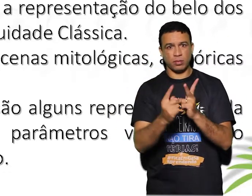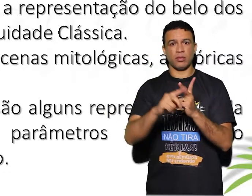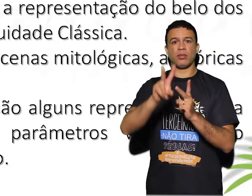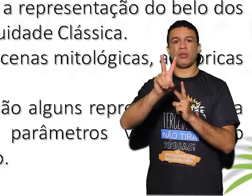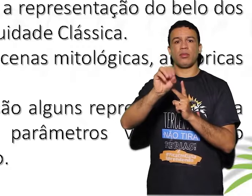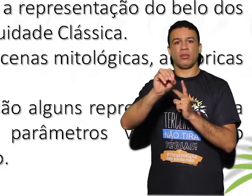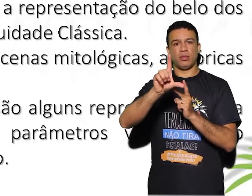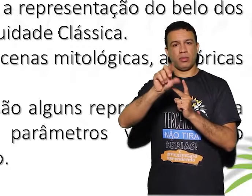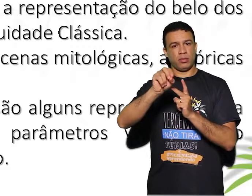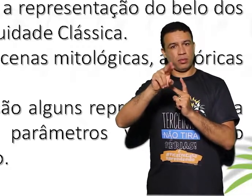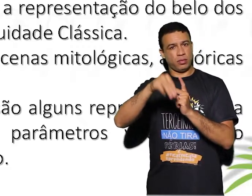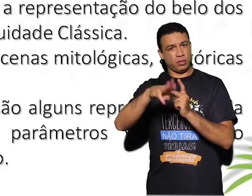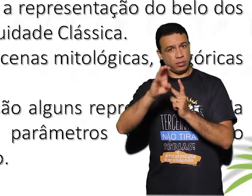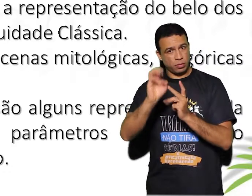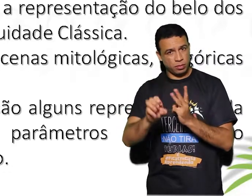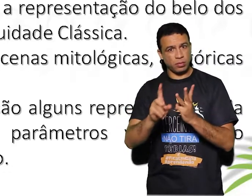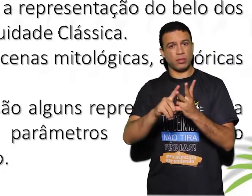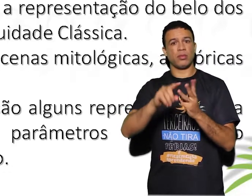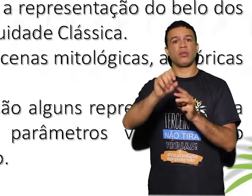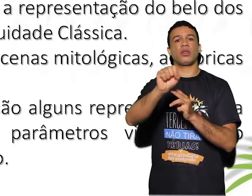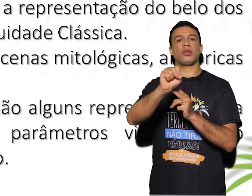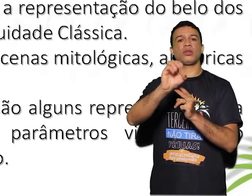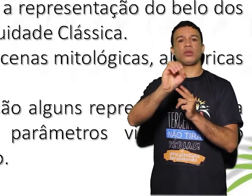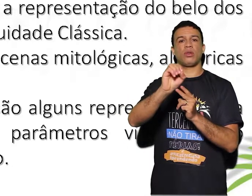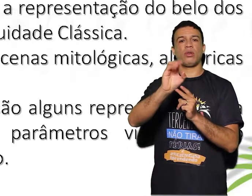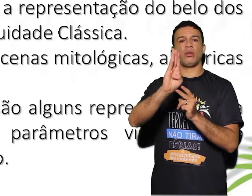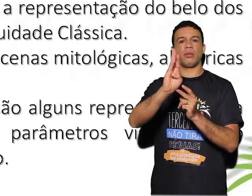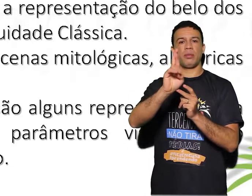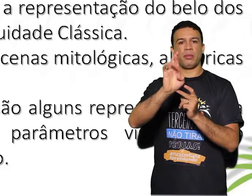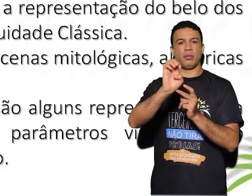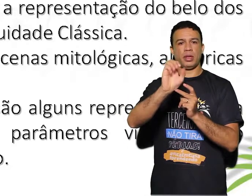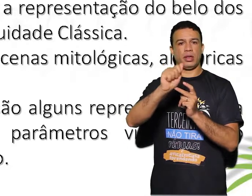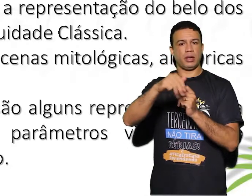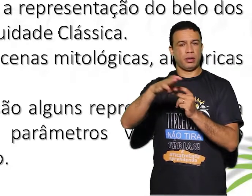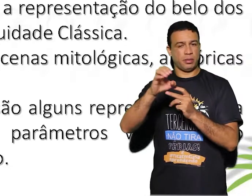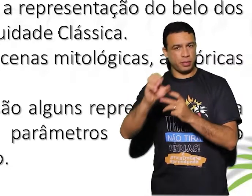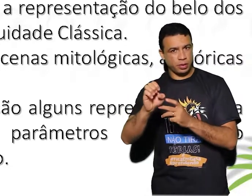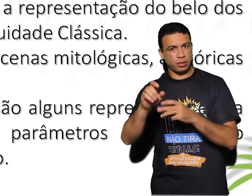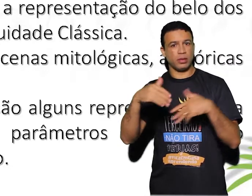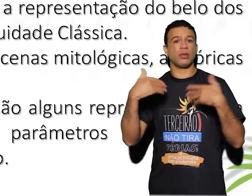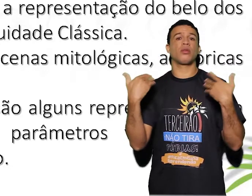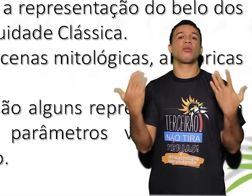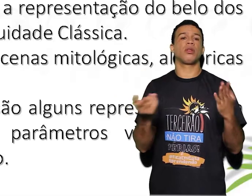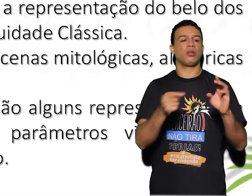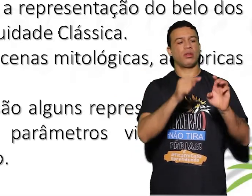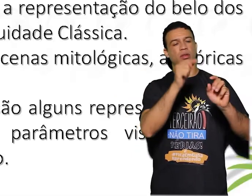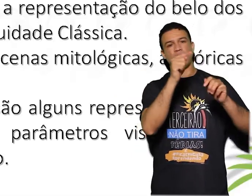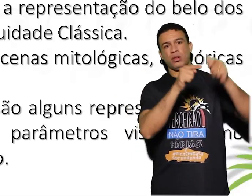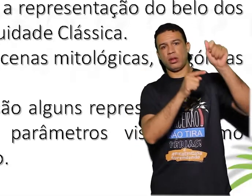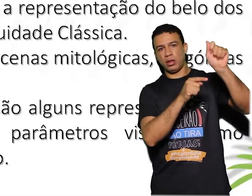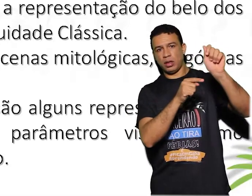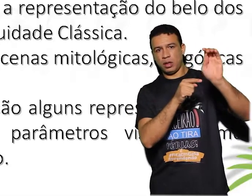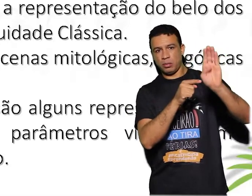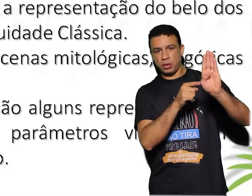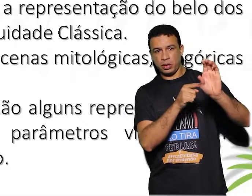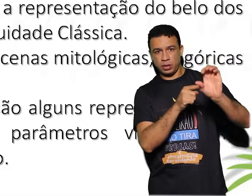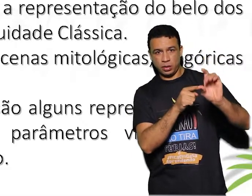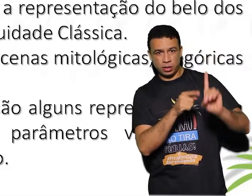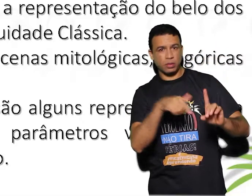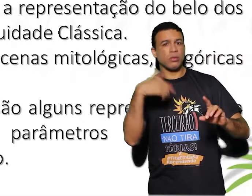como perspectiva, volume, profundidade, sombreamento. Qual desses itens melhor caracteriza o academicismo?